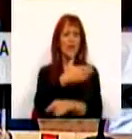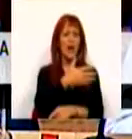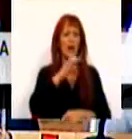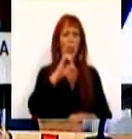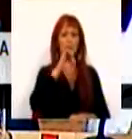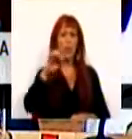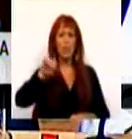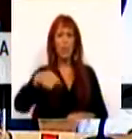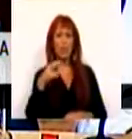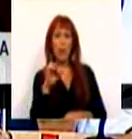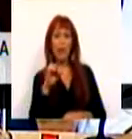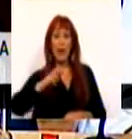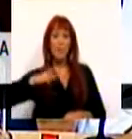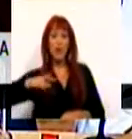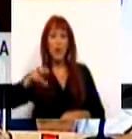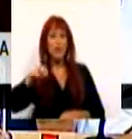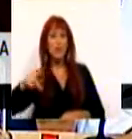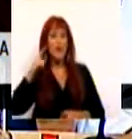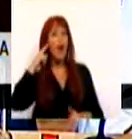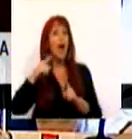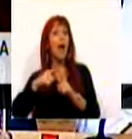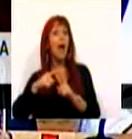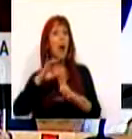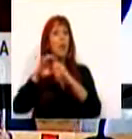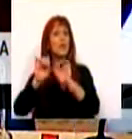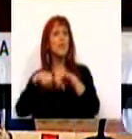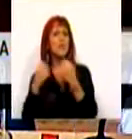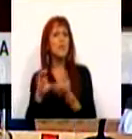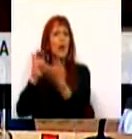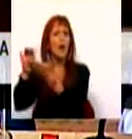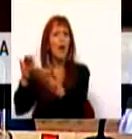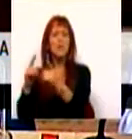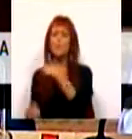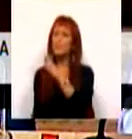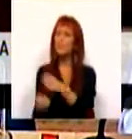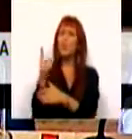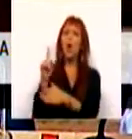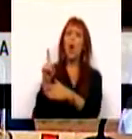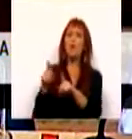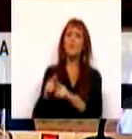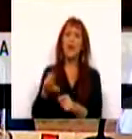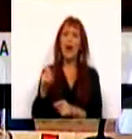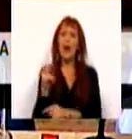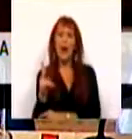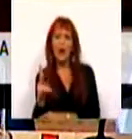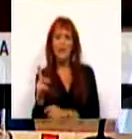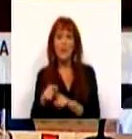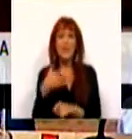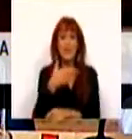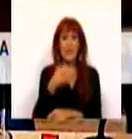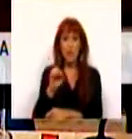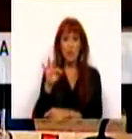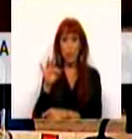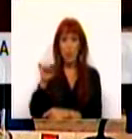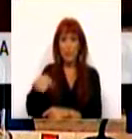188,8 milhões de euros destinados à comunicação social, provenientes essencialmente da CAV, 184,8